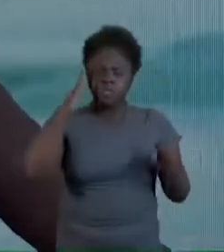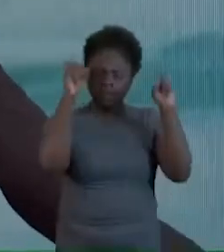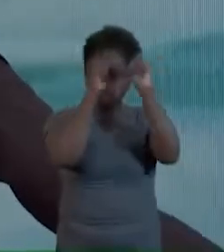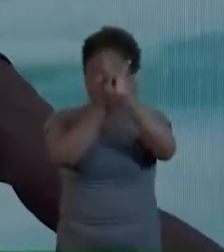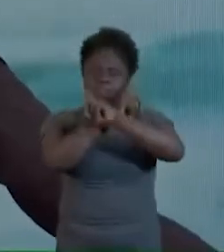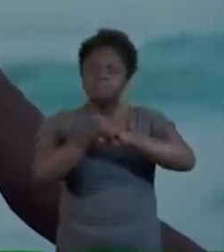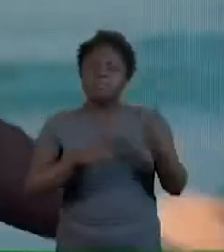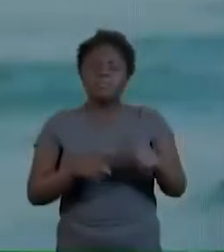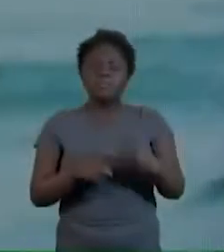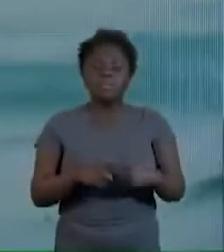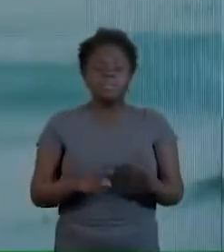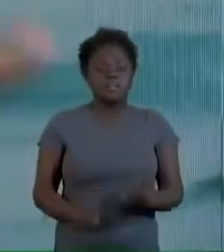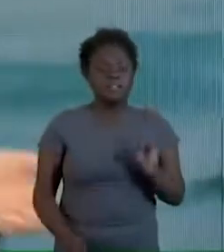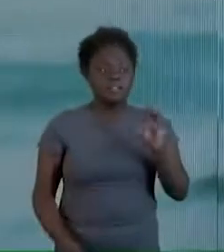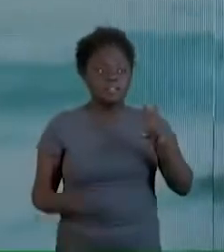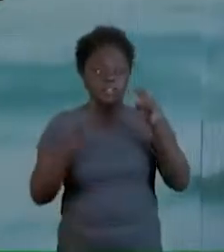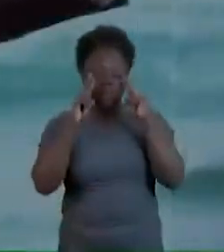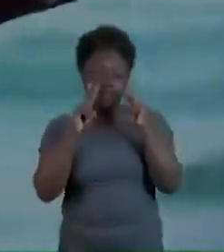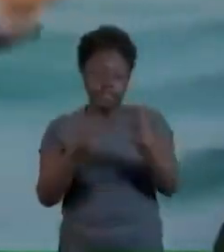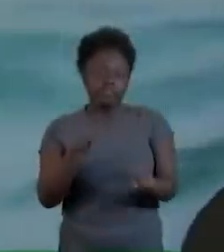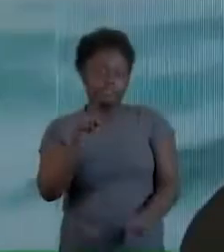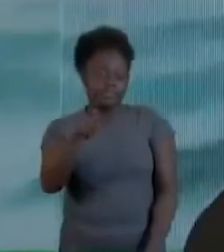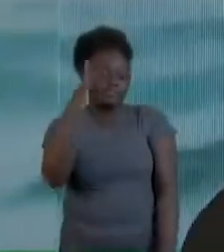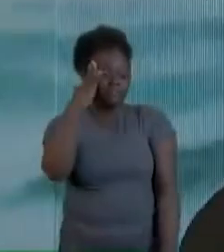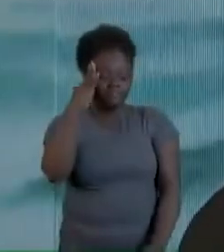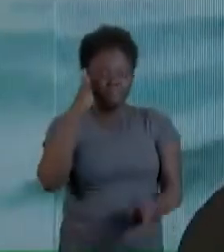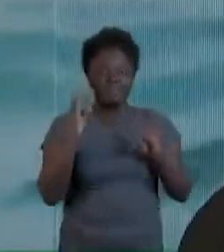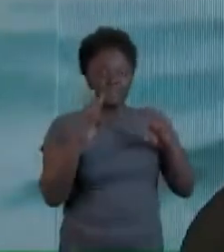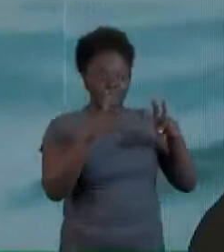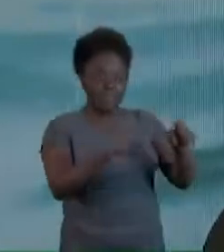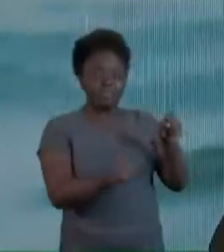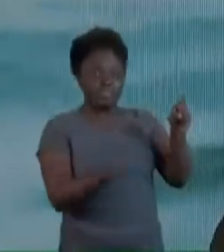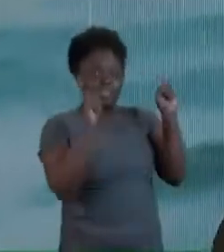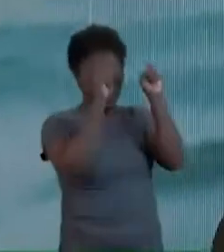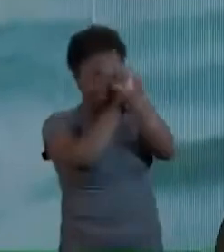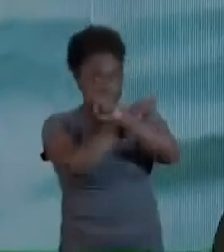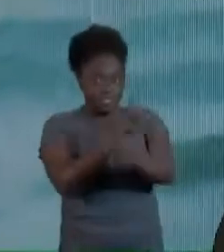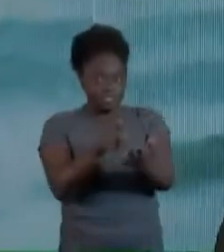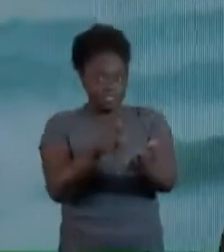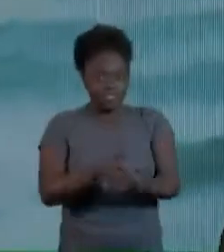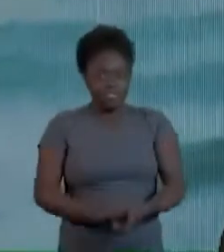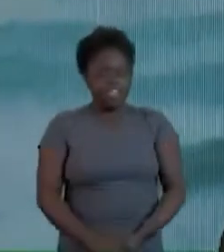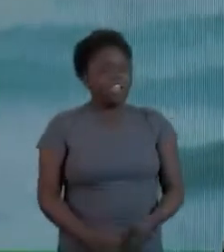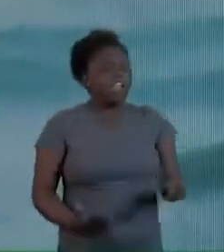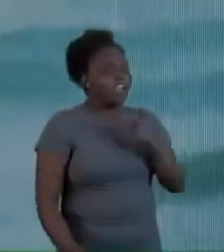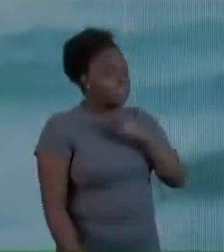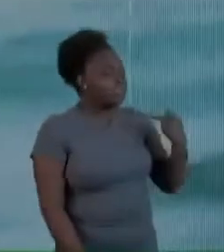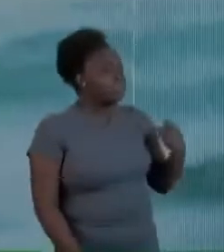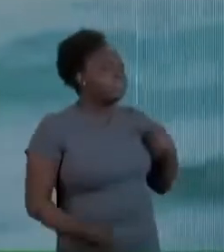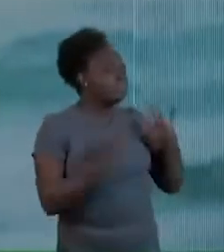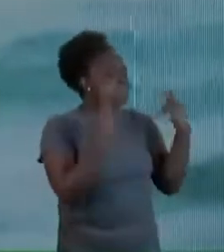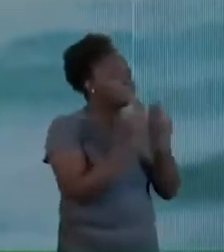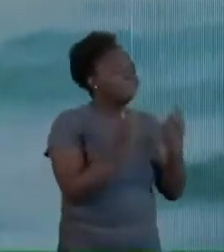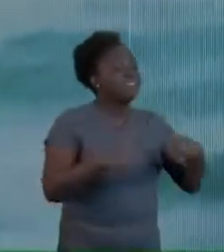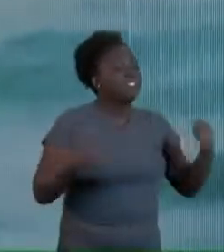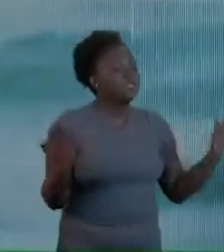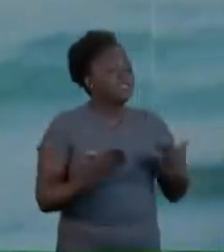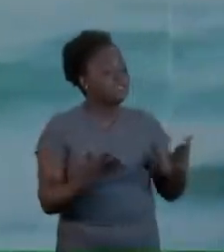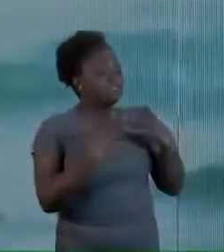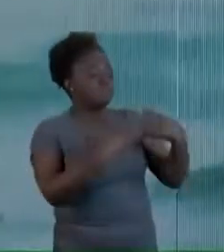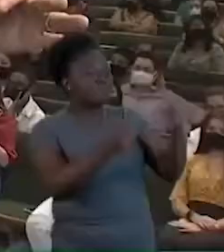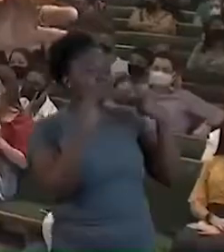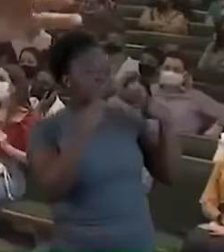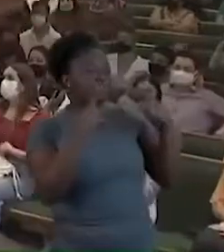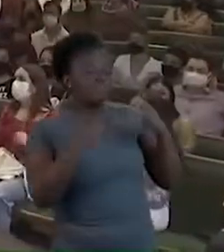quê? Basta olhar para você para saber que lá é todo mundo complicado, né? Ai, pastor, meus parentes tinham que estar aqui hoje para ouvir essa palavra.